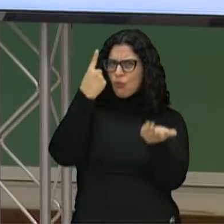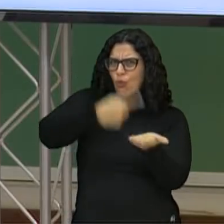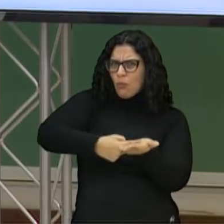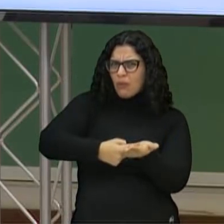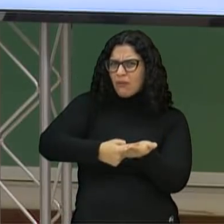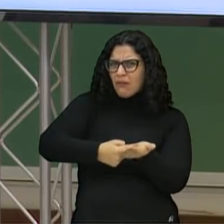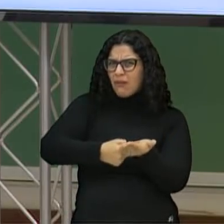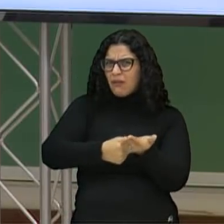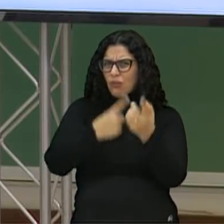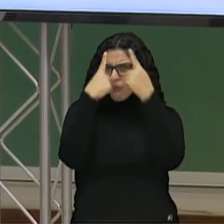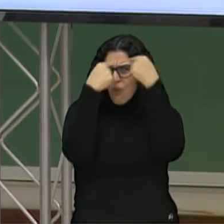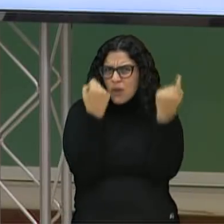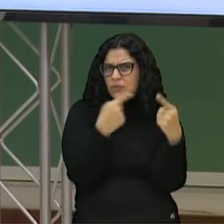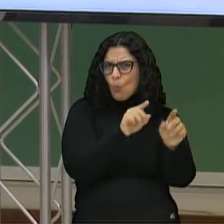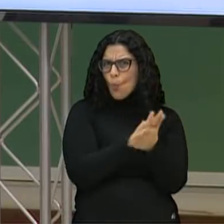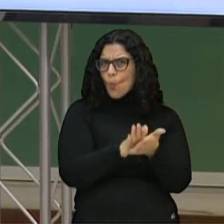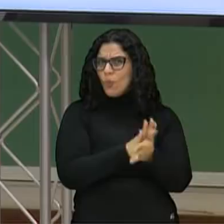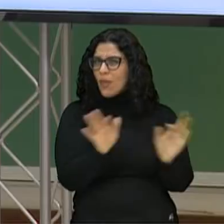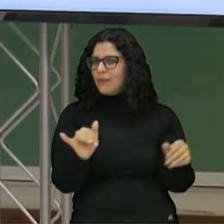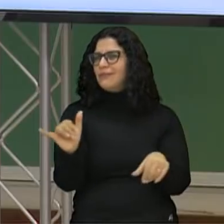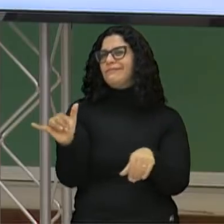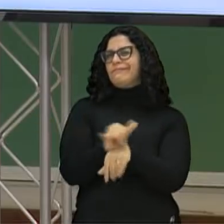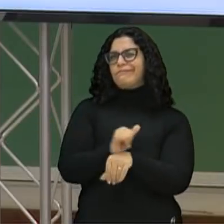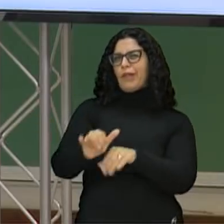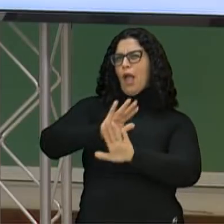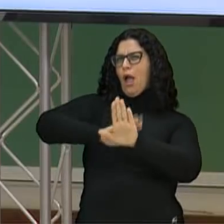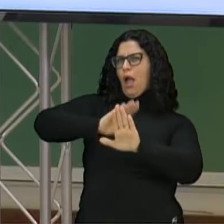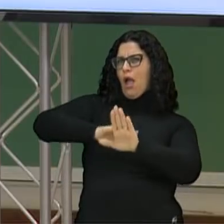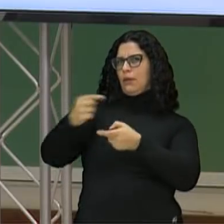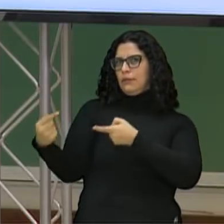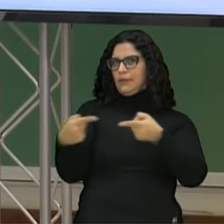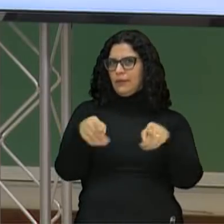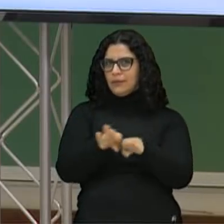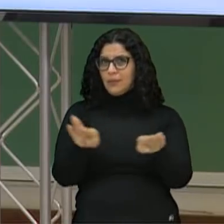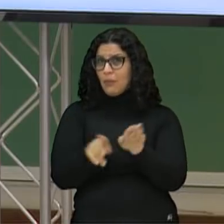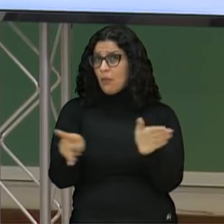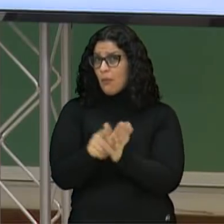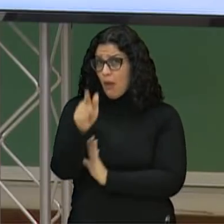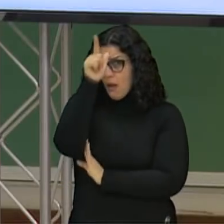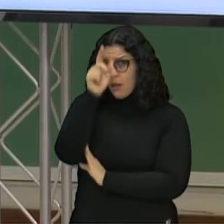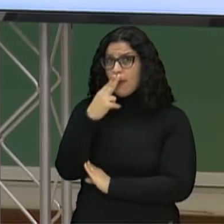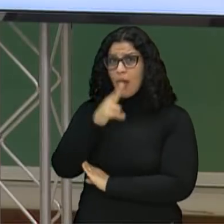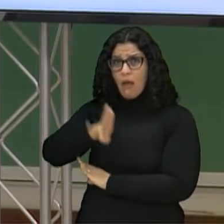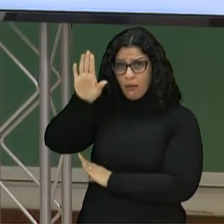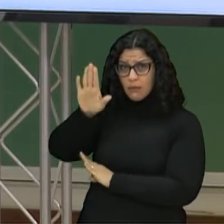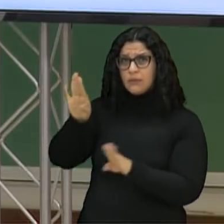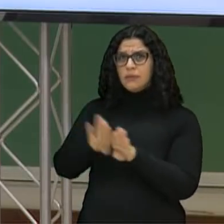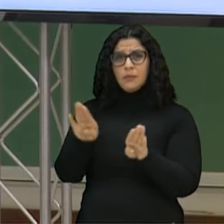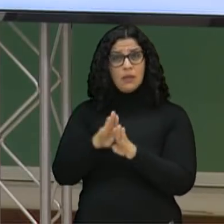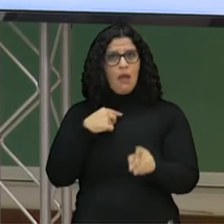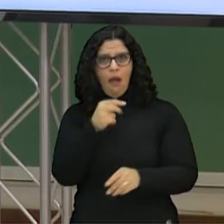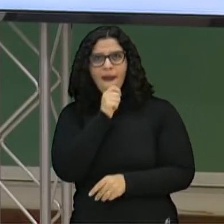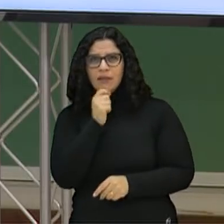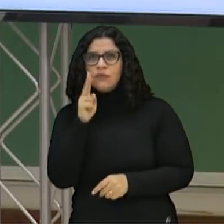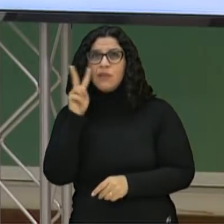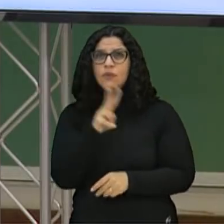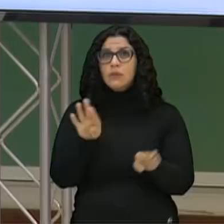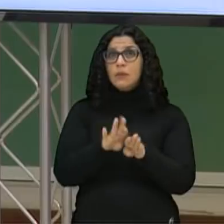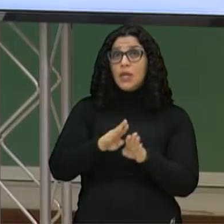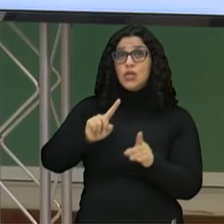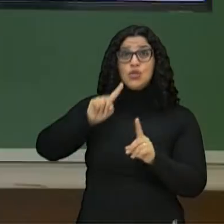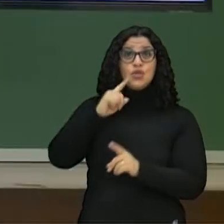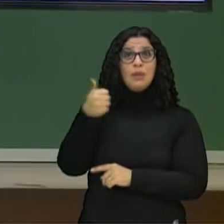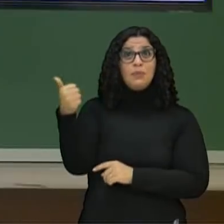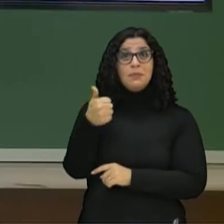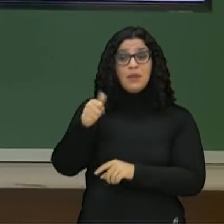Isso, mas isso era parte de uma estratégia de guerra da Alemanha do Hitler. Ainda, você viu que no dia